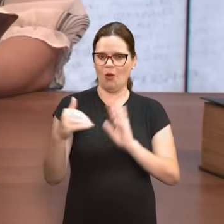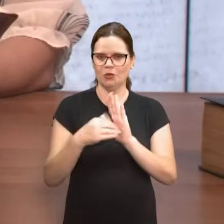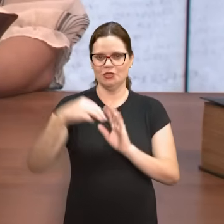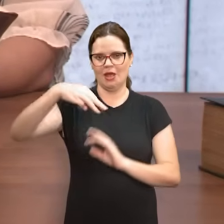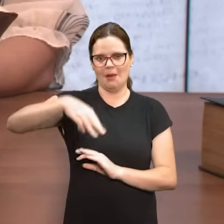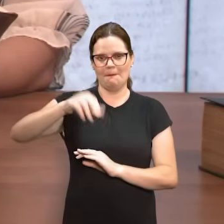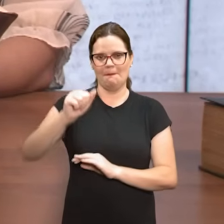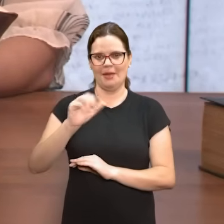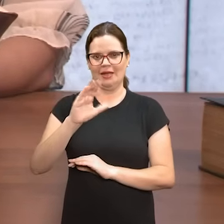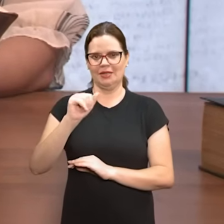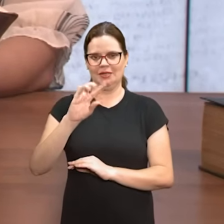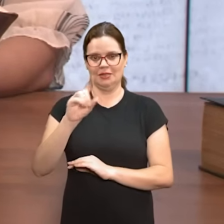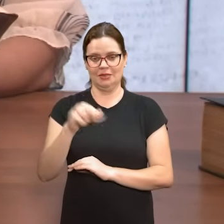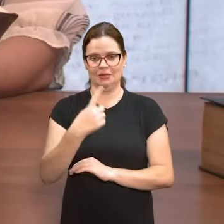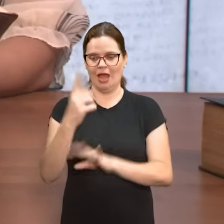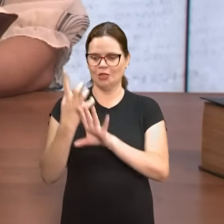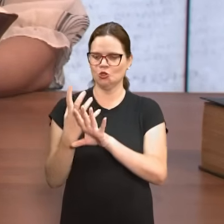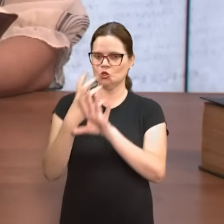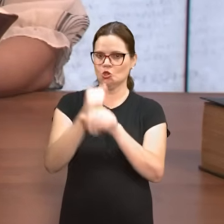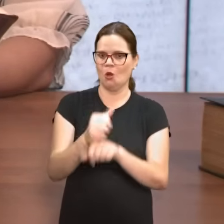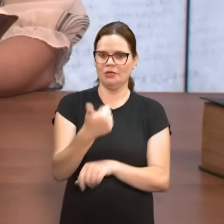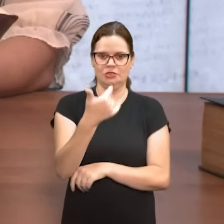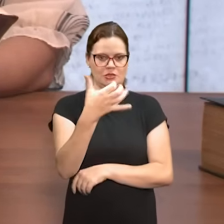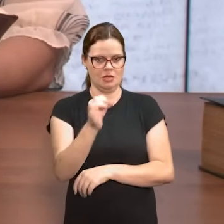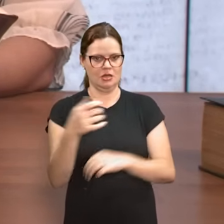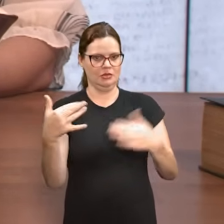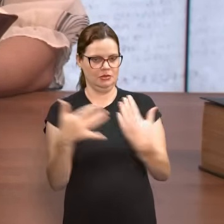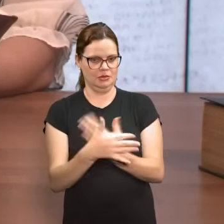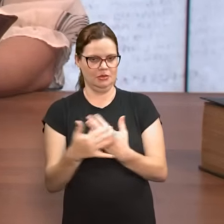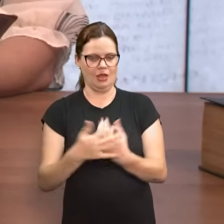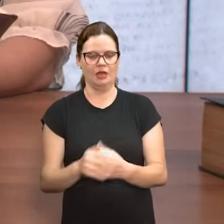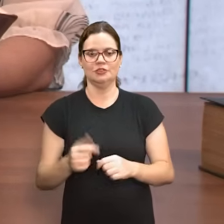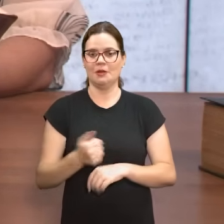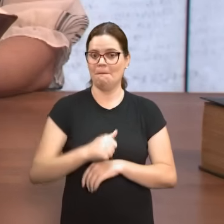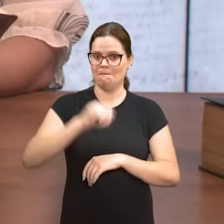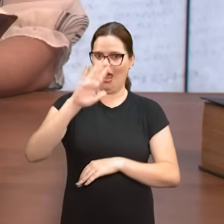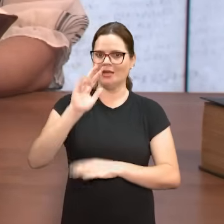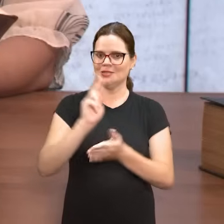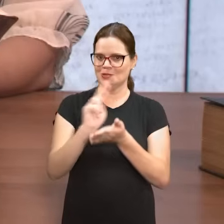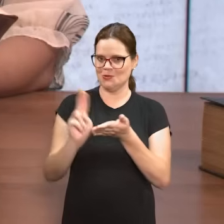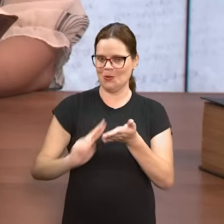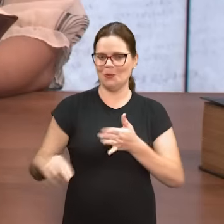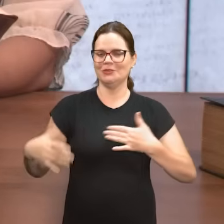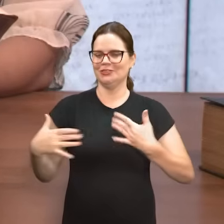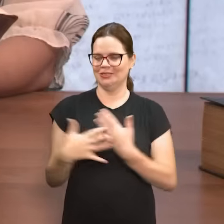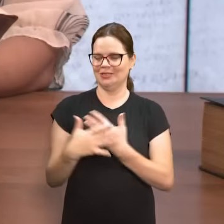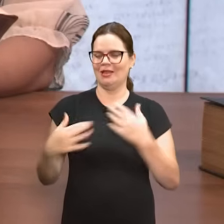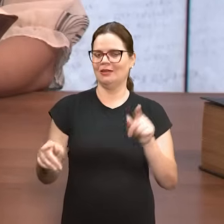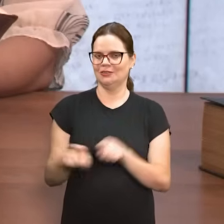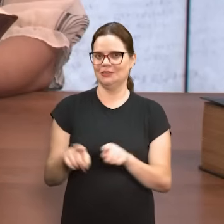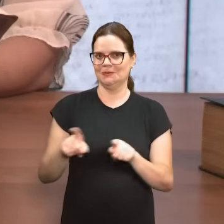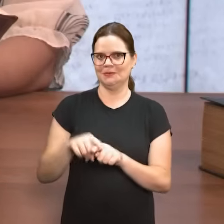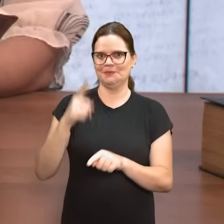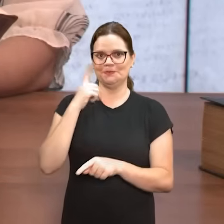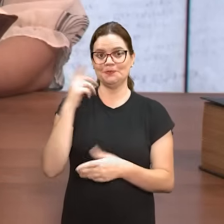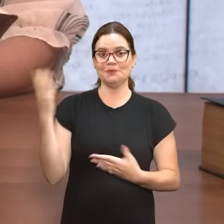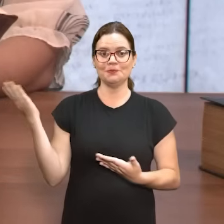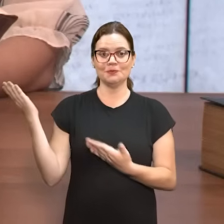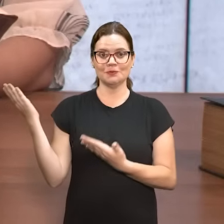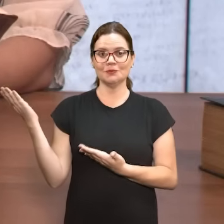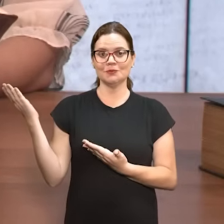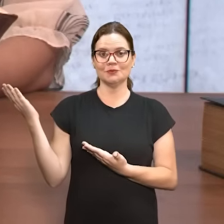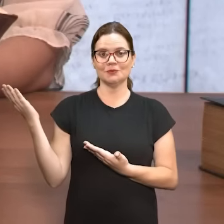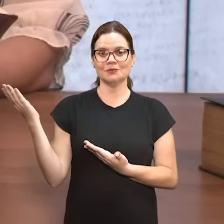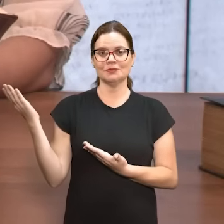as suas aldeias. Libna e Éter e Azã e Iftá e